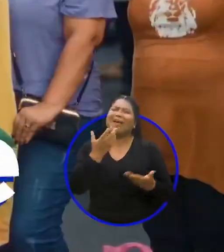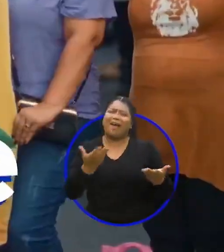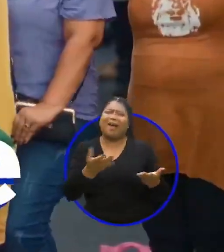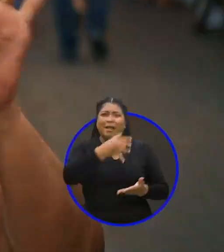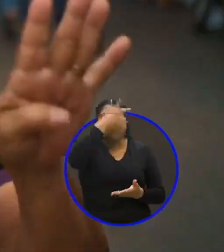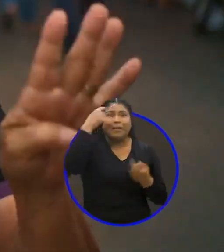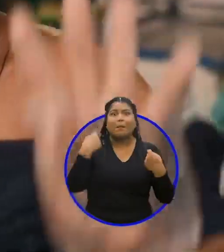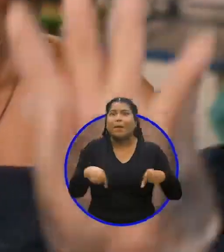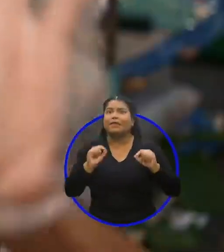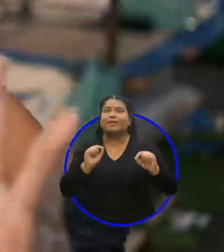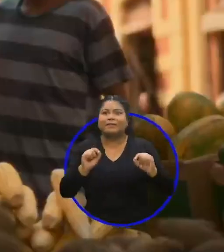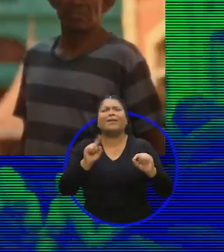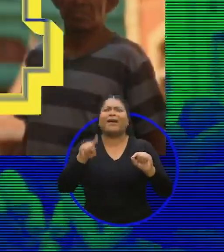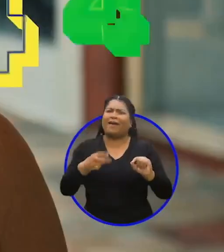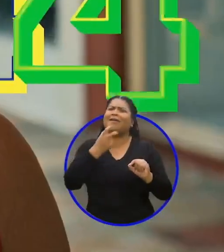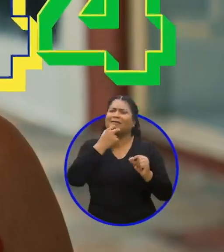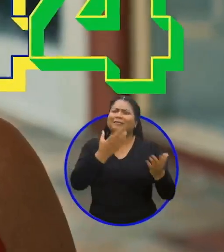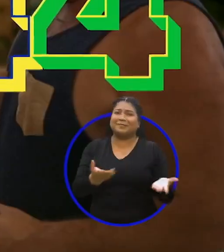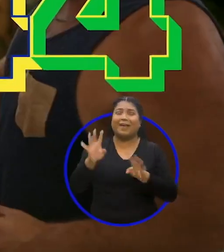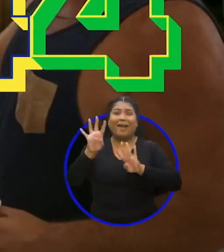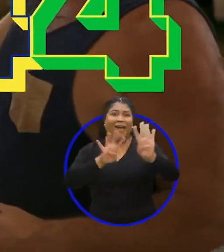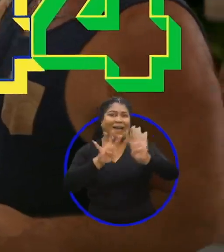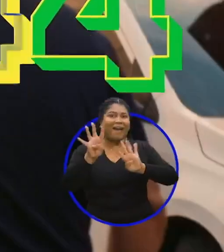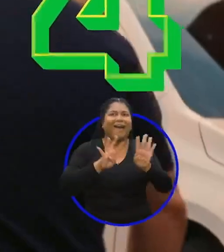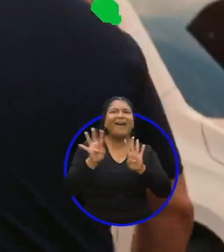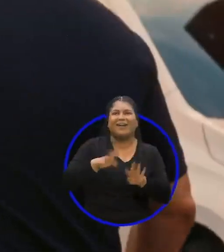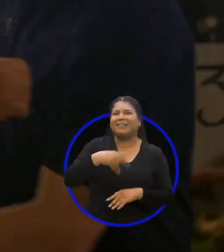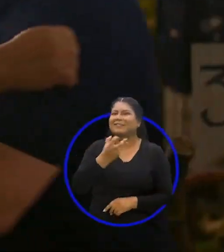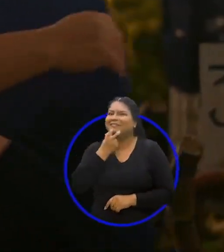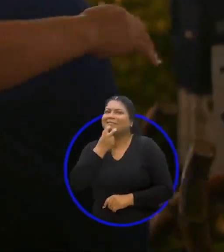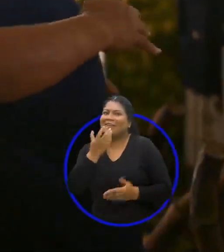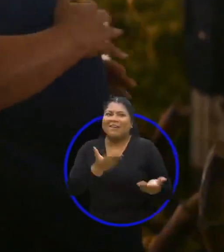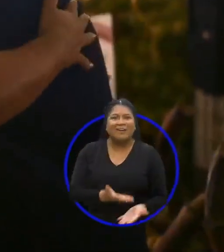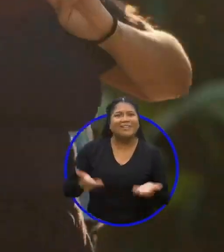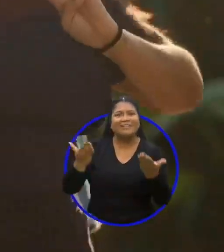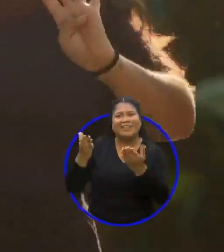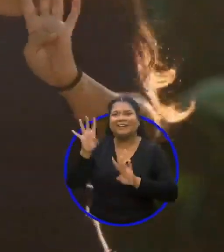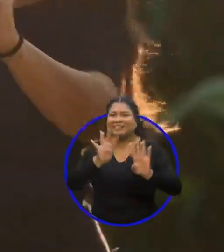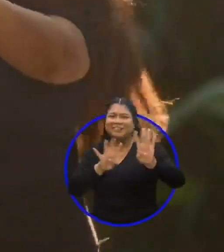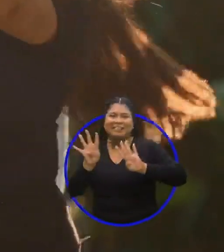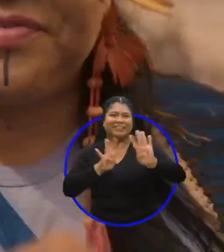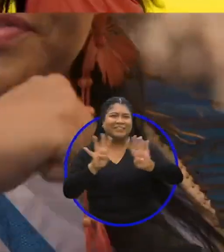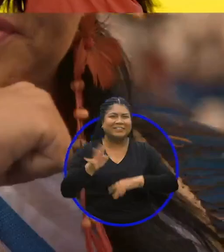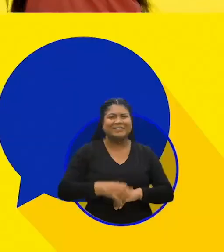Roberto Cidade. 44! É do Roberto Cidade.